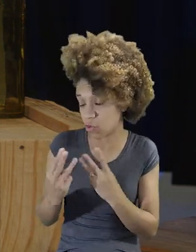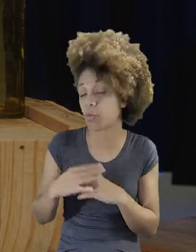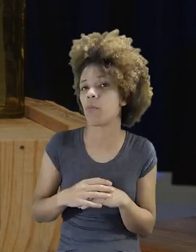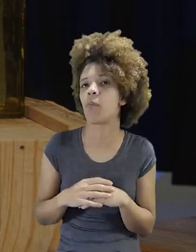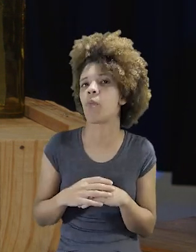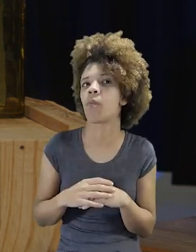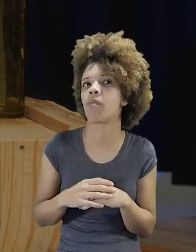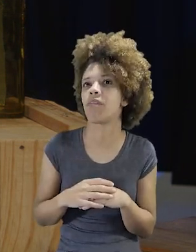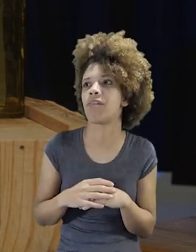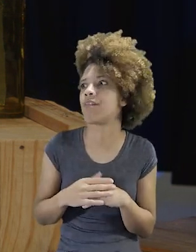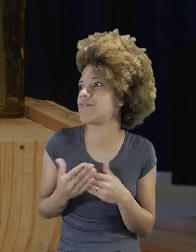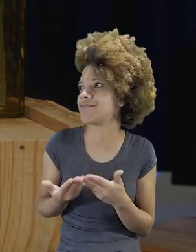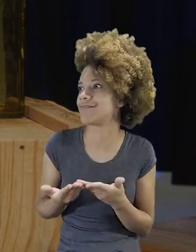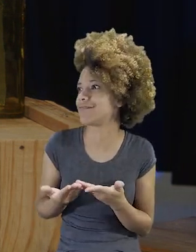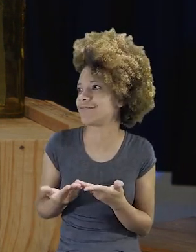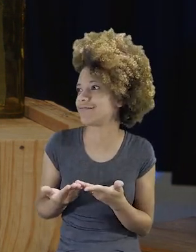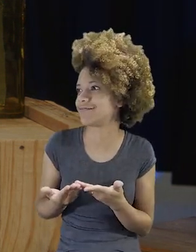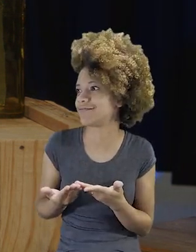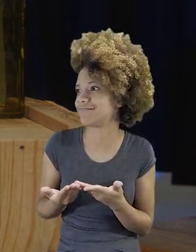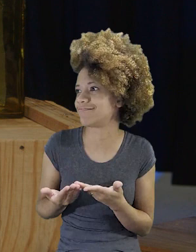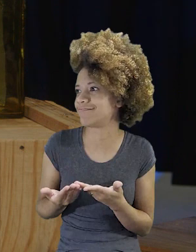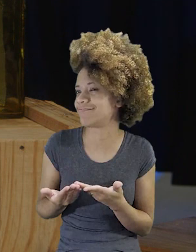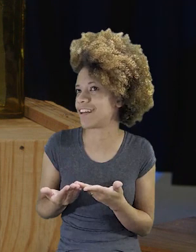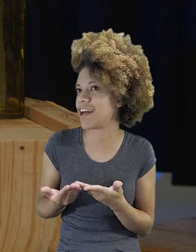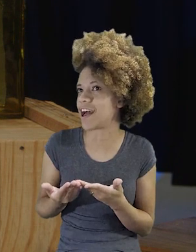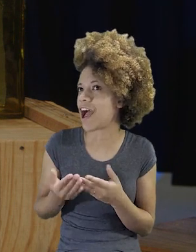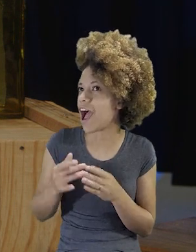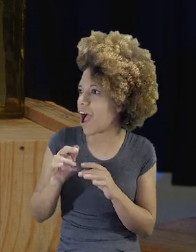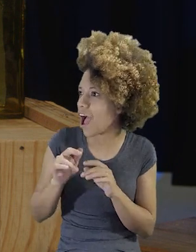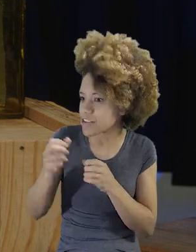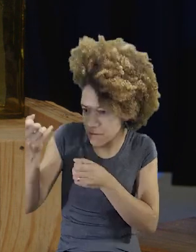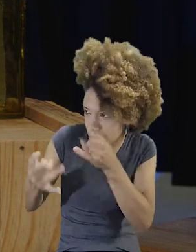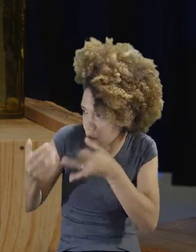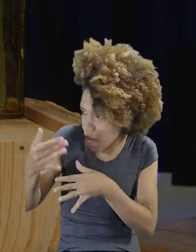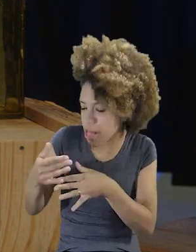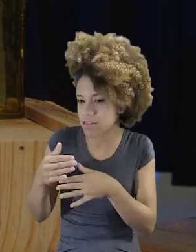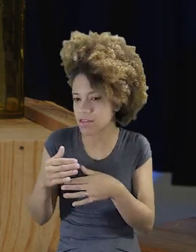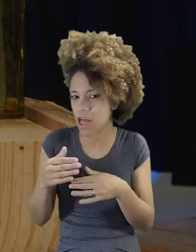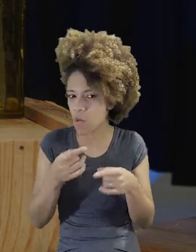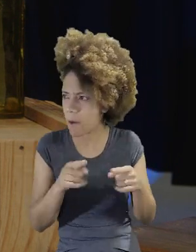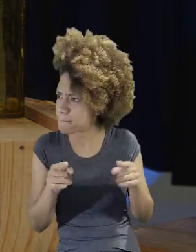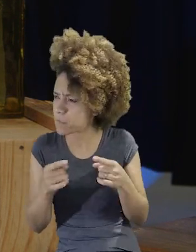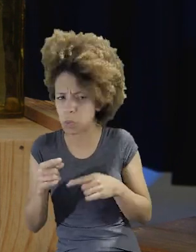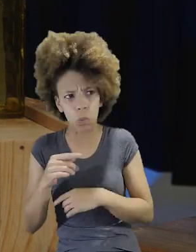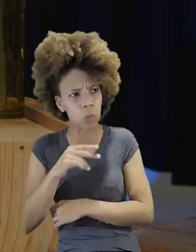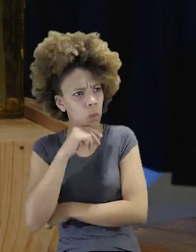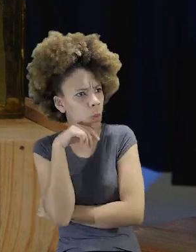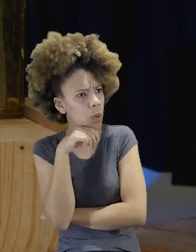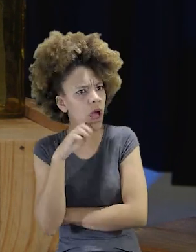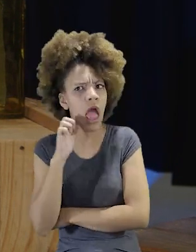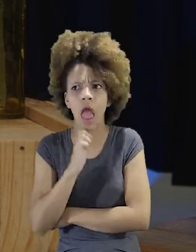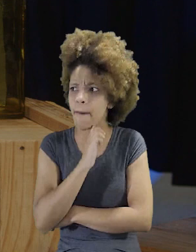que eu mandei a mensagem para ele depois do show que que era as coisas que ele fica falando entre uma música